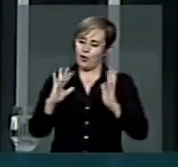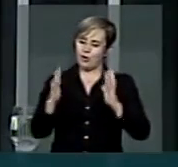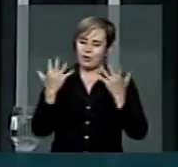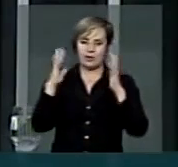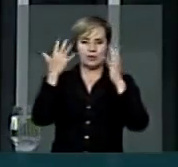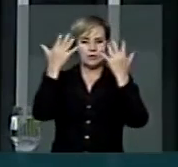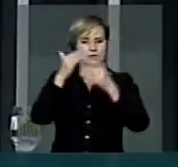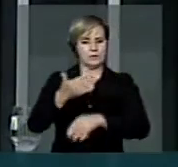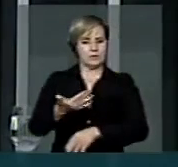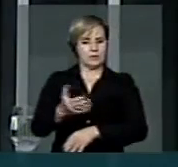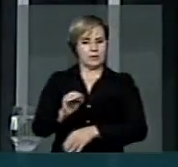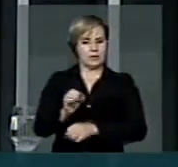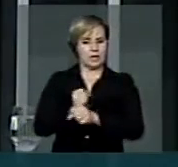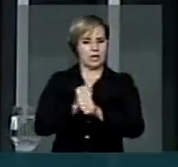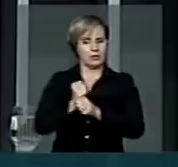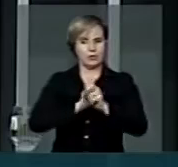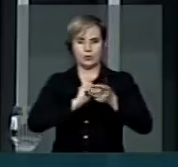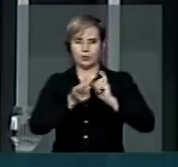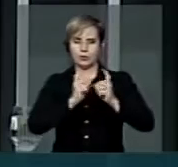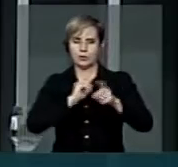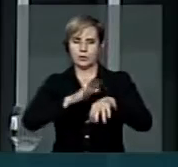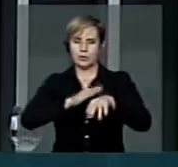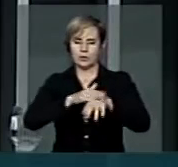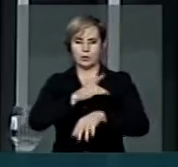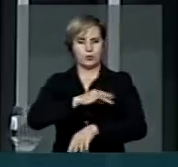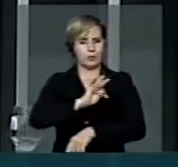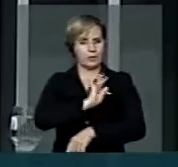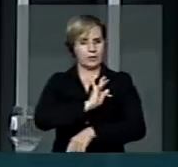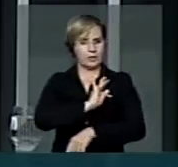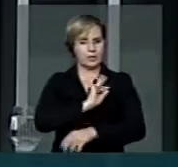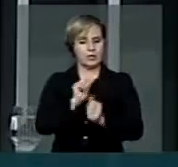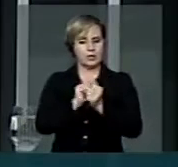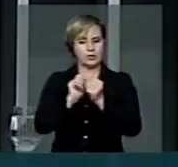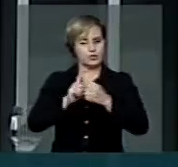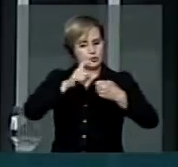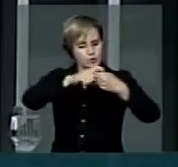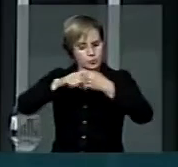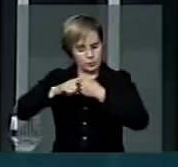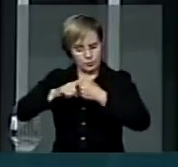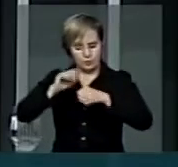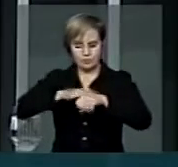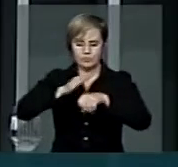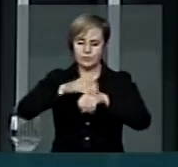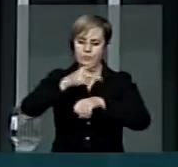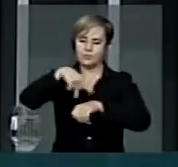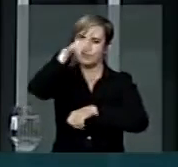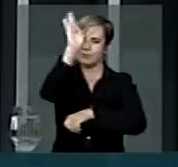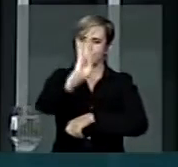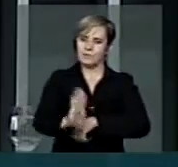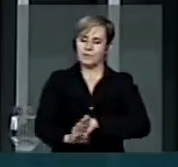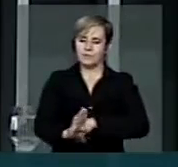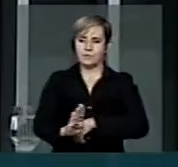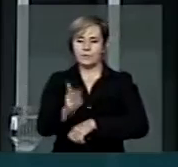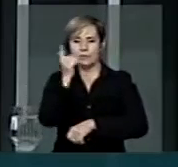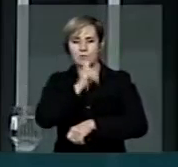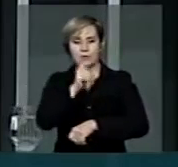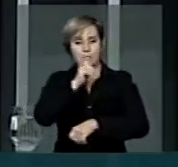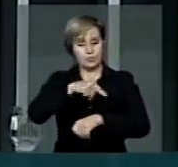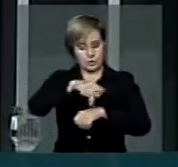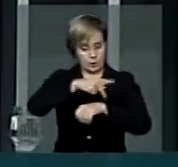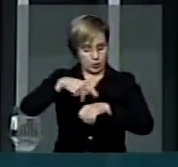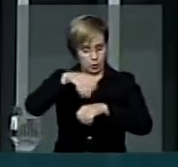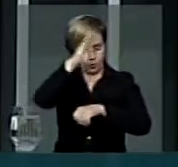os 10 anos de administração do PT e dos seus aliados no Brasil, que colocou o nosso